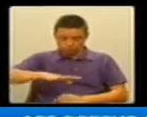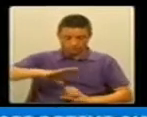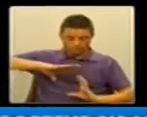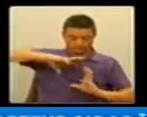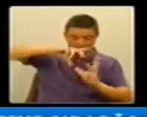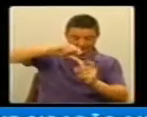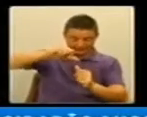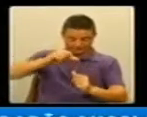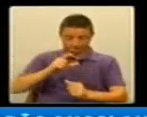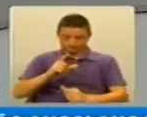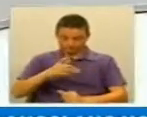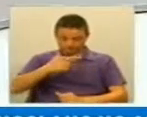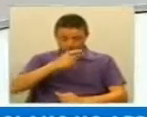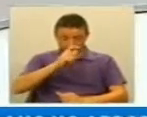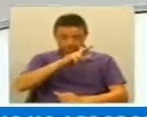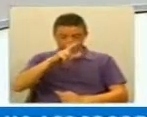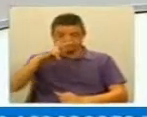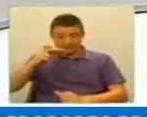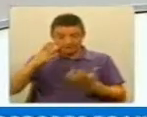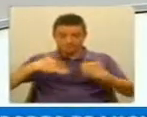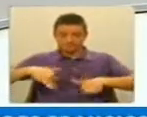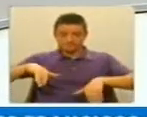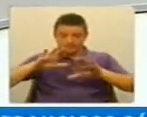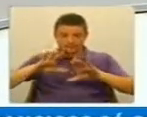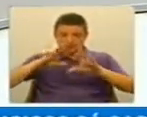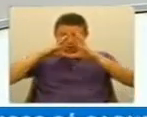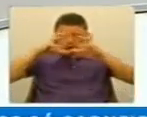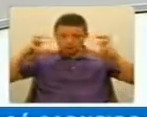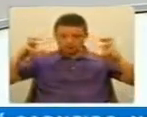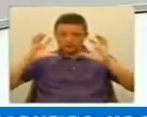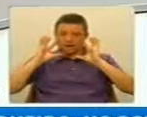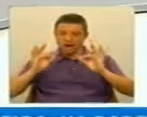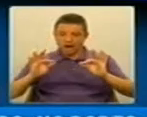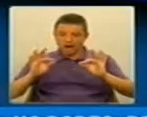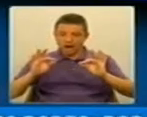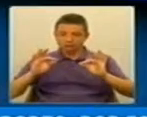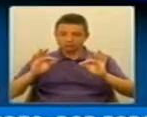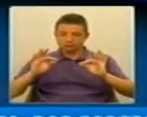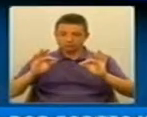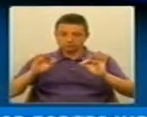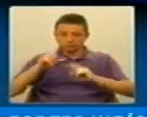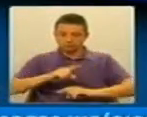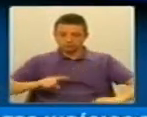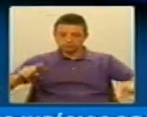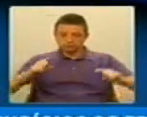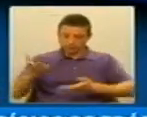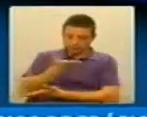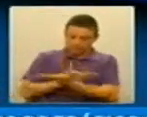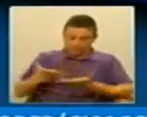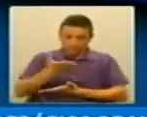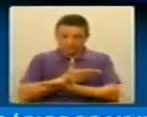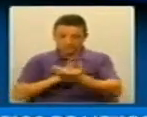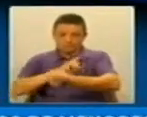Bom, quando há uma perturbação dessa nuvem de Oort, é natural que os cometas sem então uma certa interação, uma certa força para